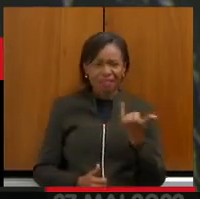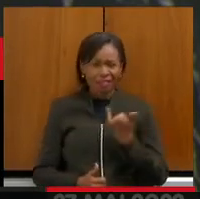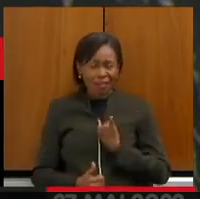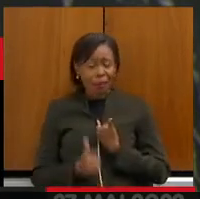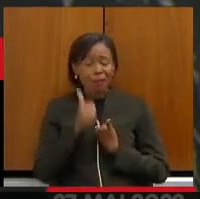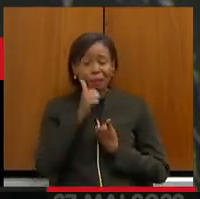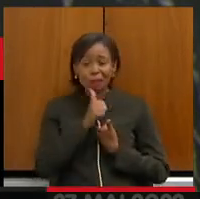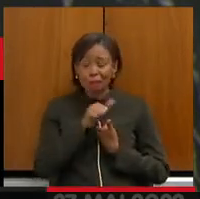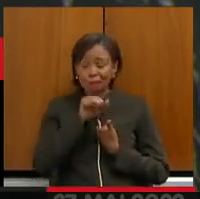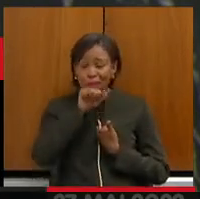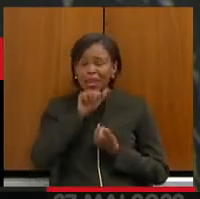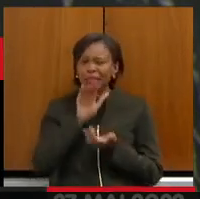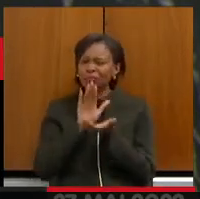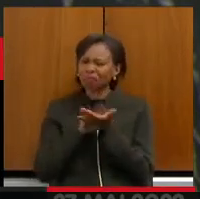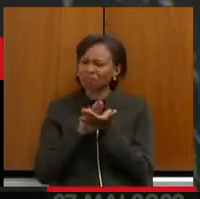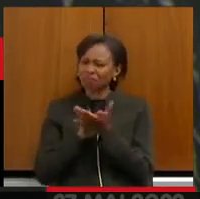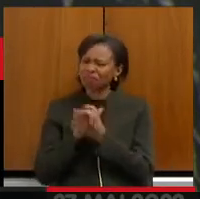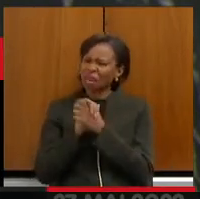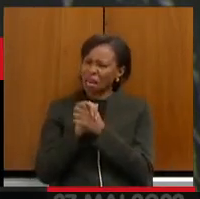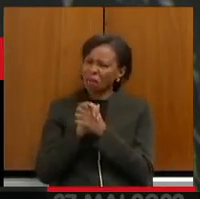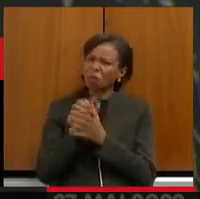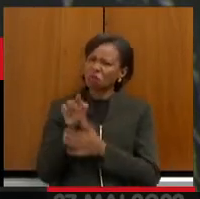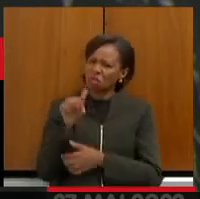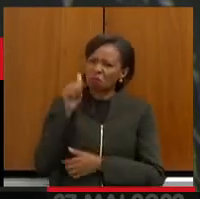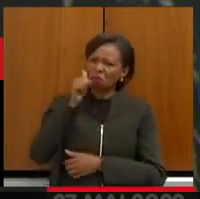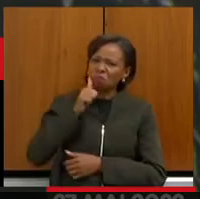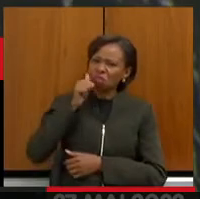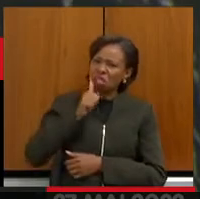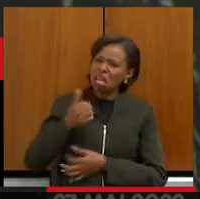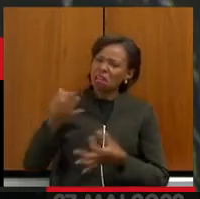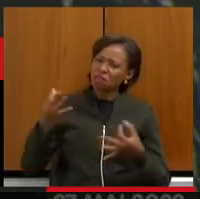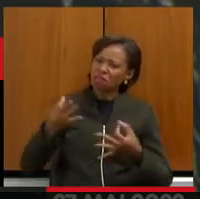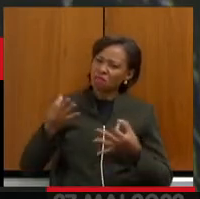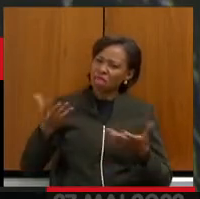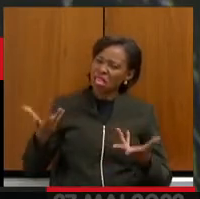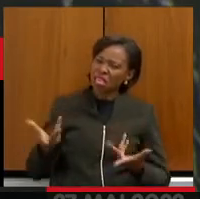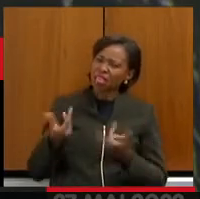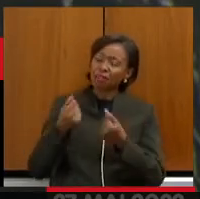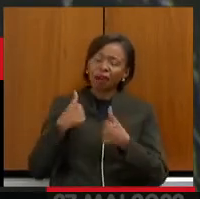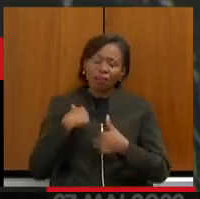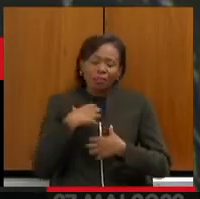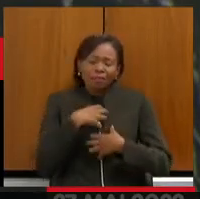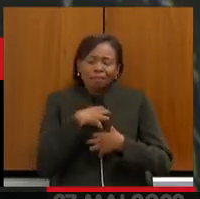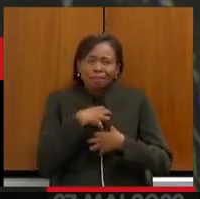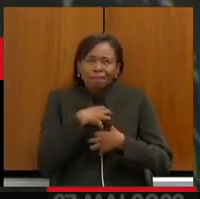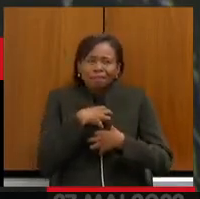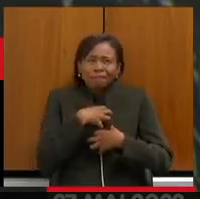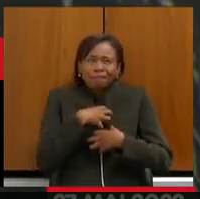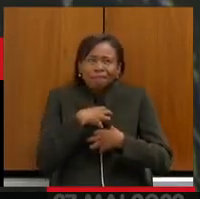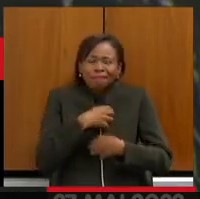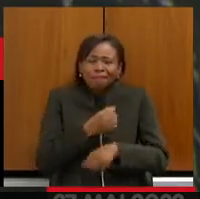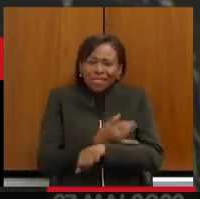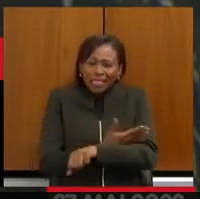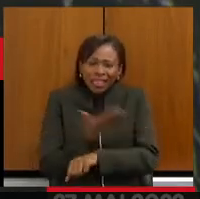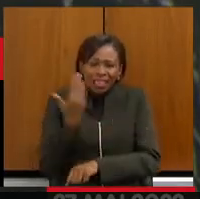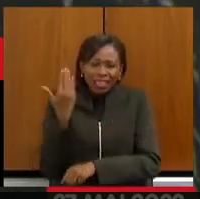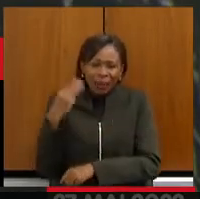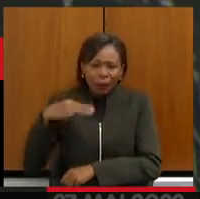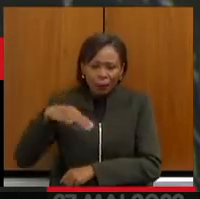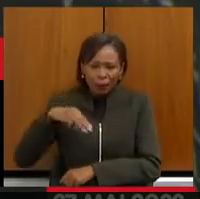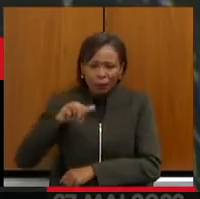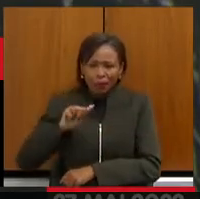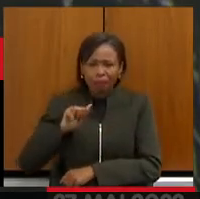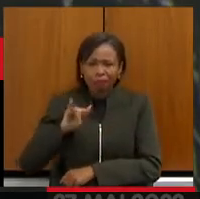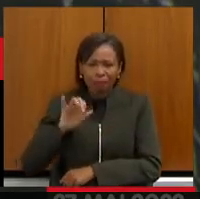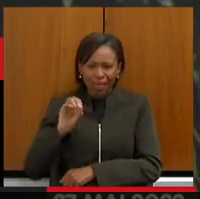parabéns pela mulher incrível que você é Nossa aquele ali mexeu comigo e no mês de maio né mês das Mães